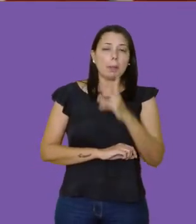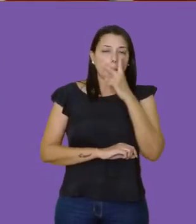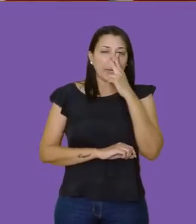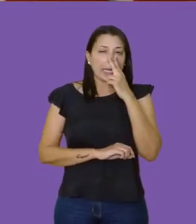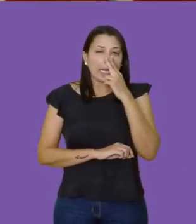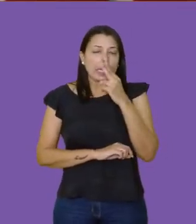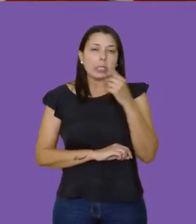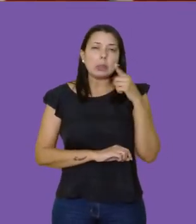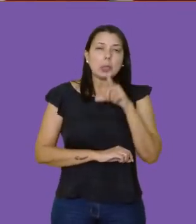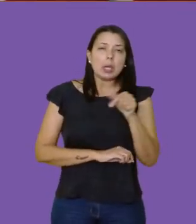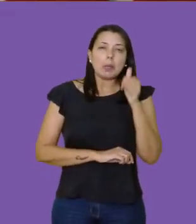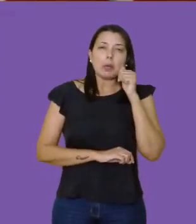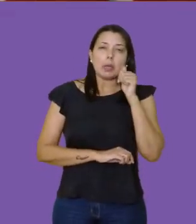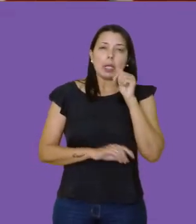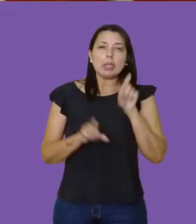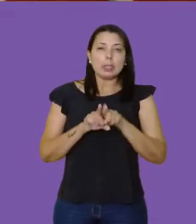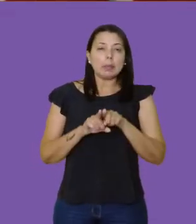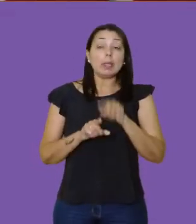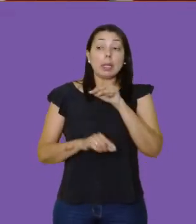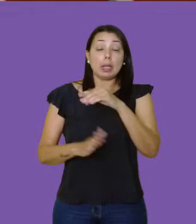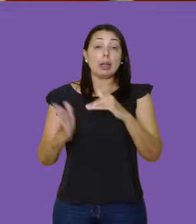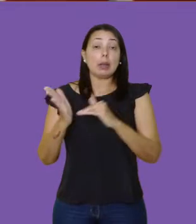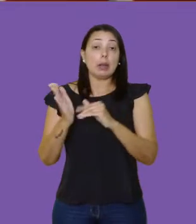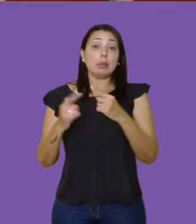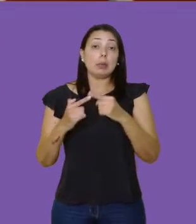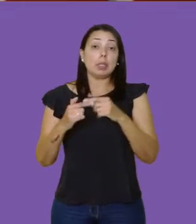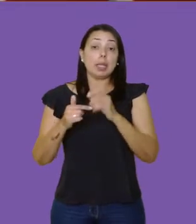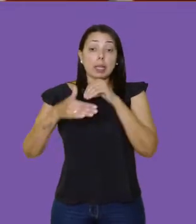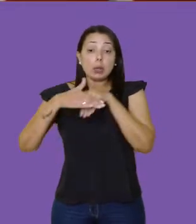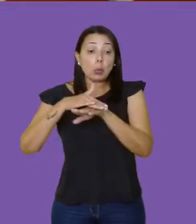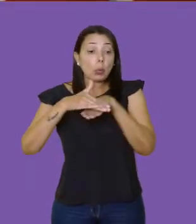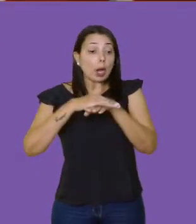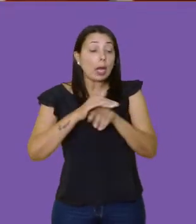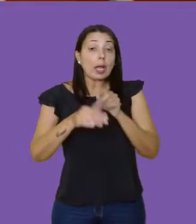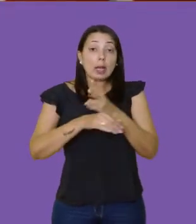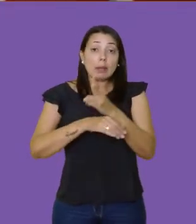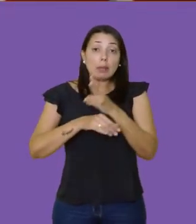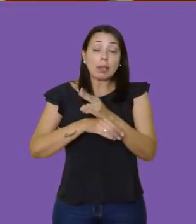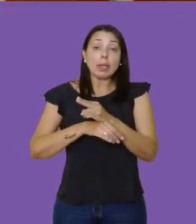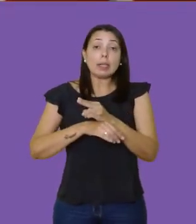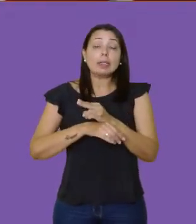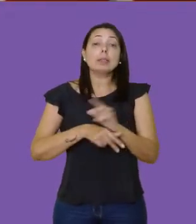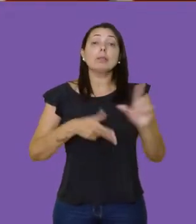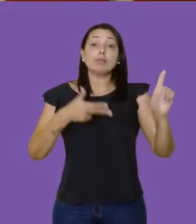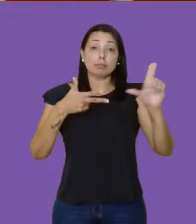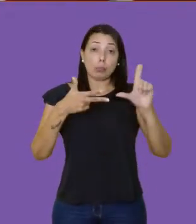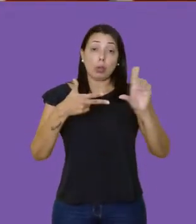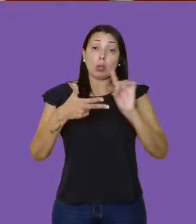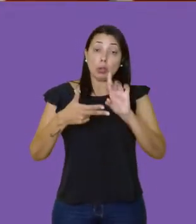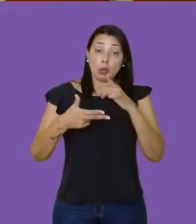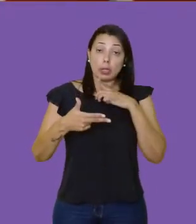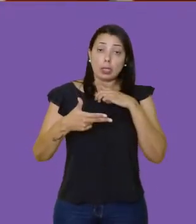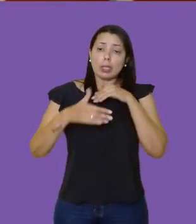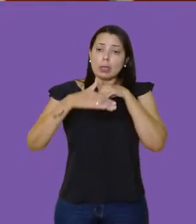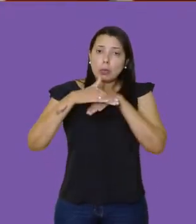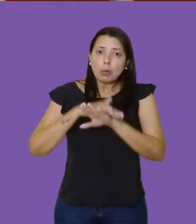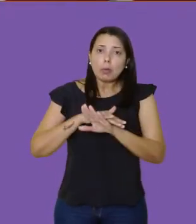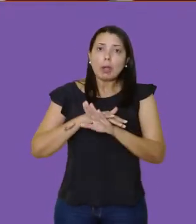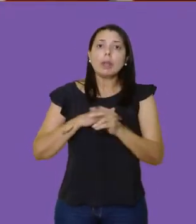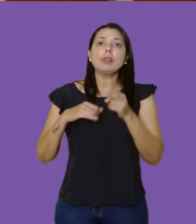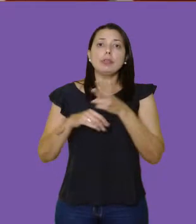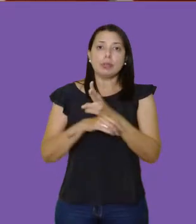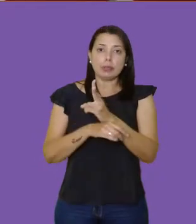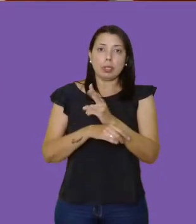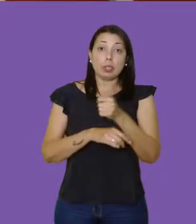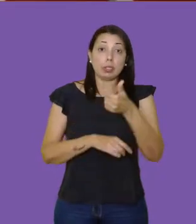ganho para as mulheres, e esse também parte do Senado, porque ele reserva vagas no Legislativo. Só que essa reserva de vagas é